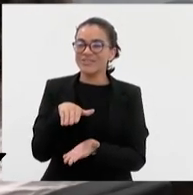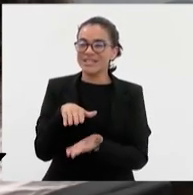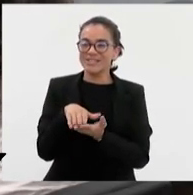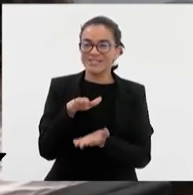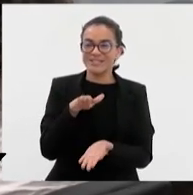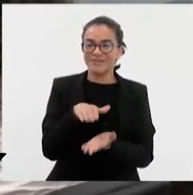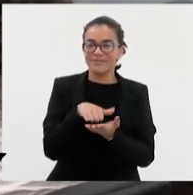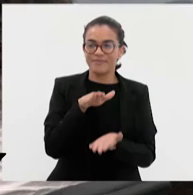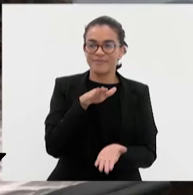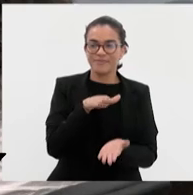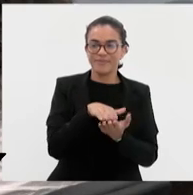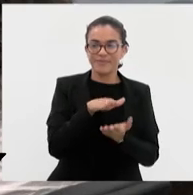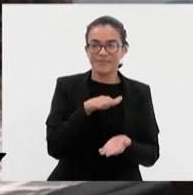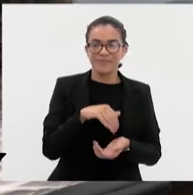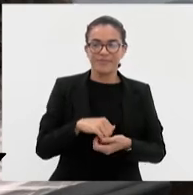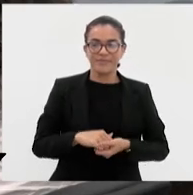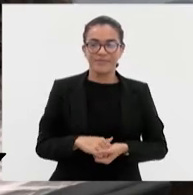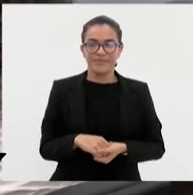invadindo